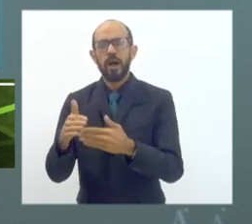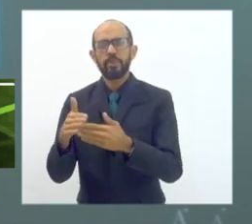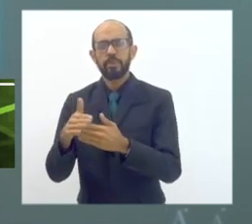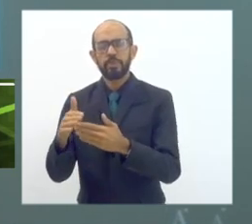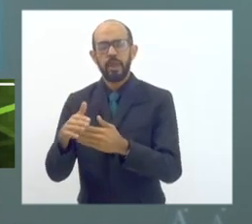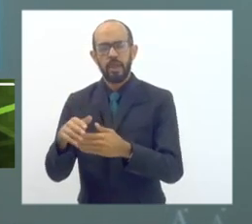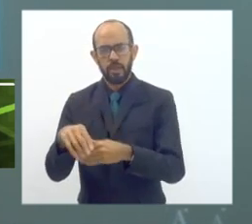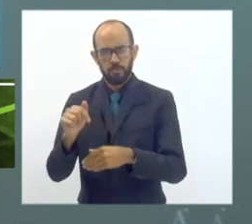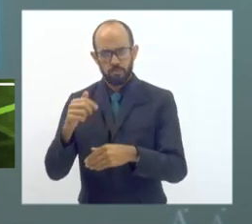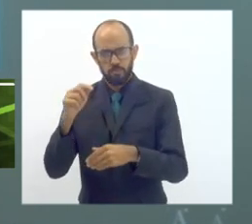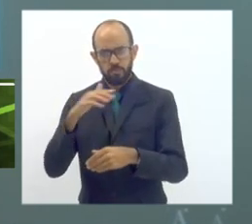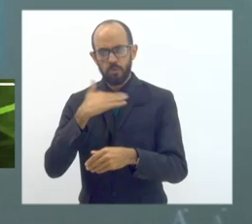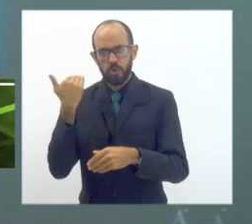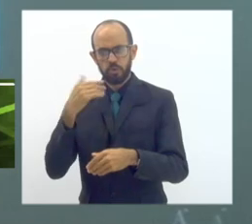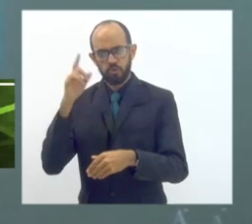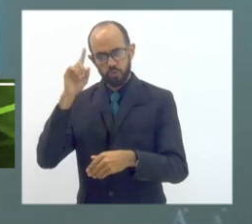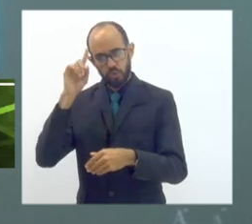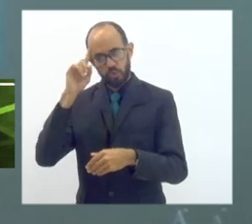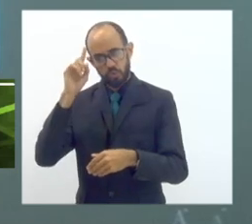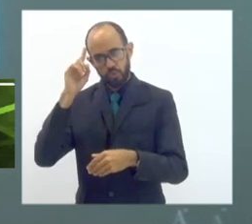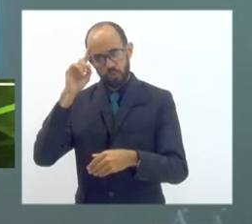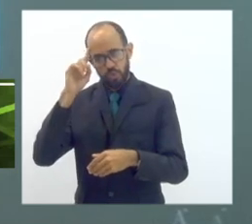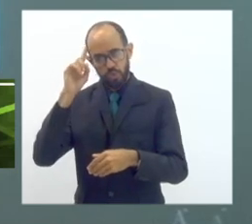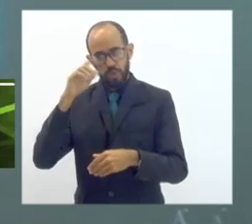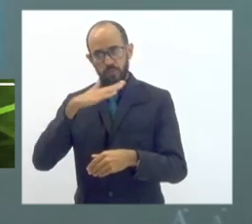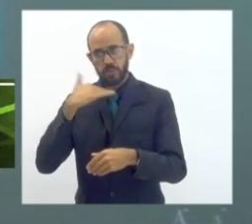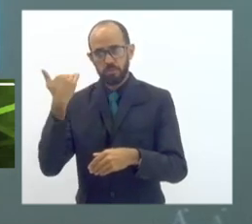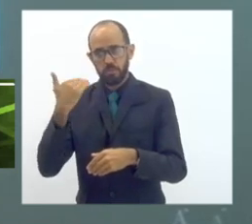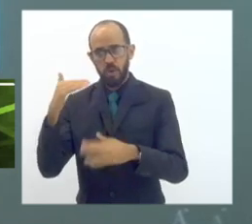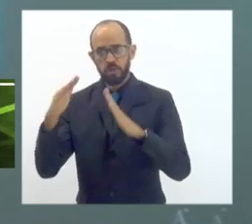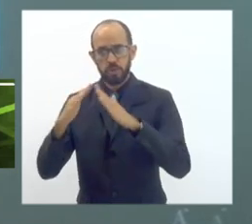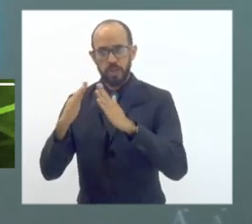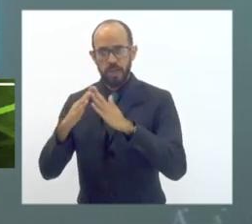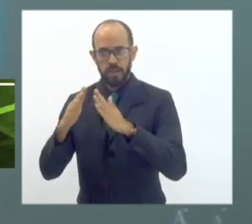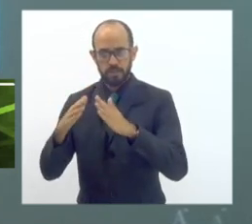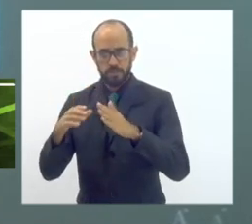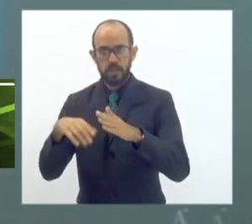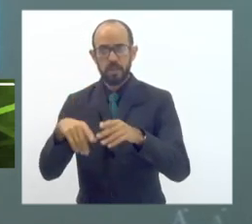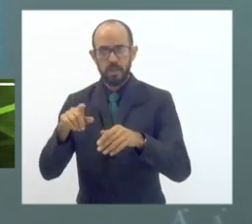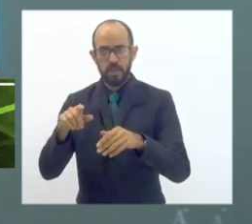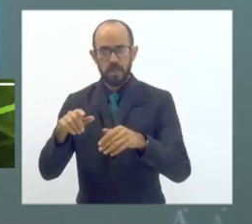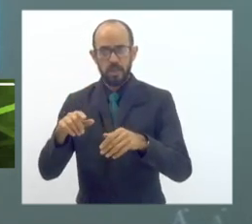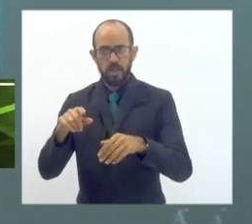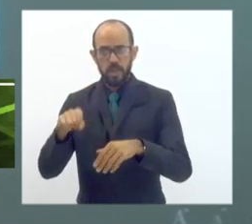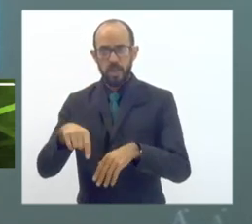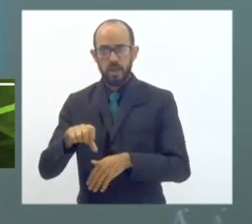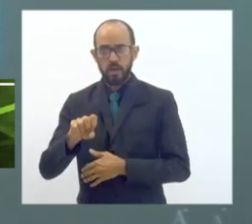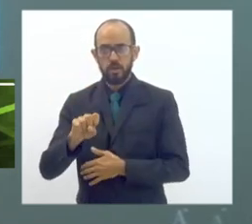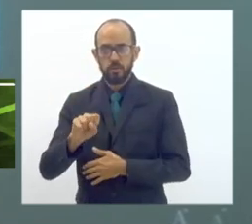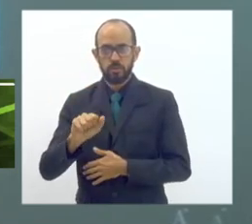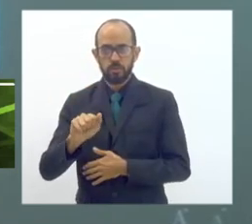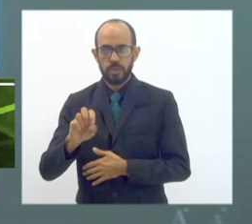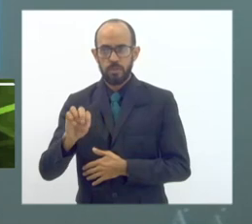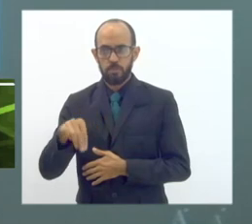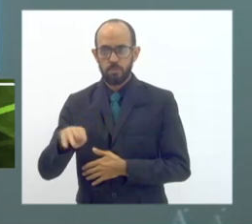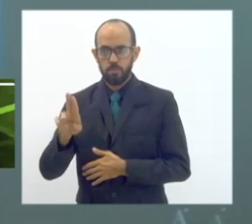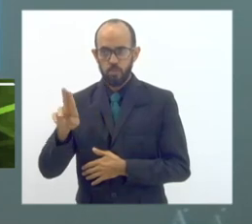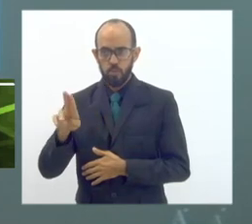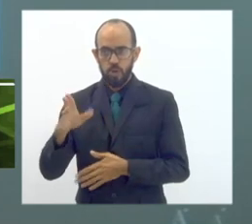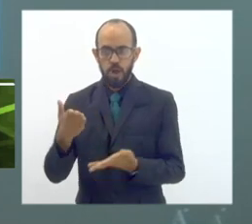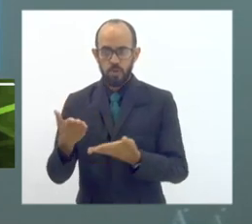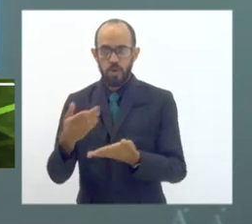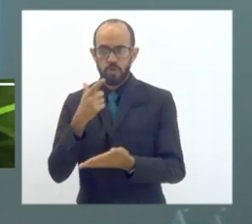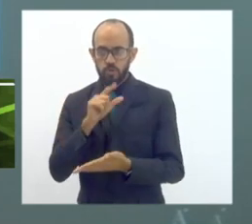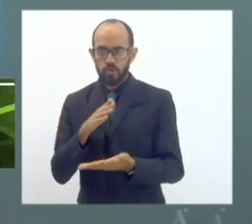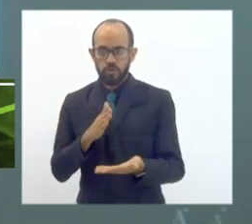dia. Quem faz óbito domiciliar na nossa região, por enquanto, é o SAMU. Agora a gente conseguiu ser aprovado